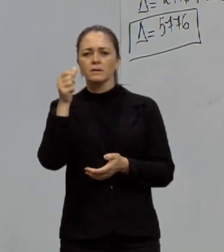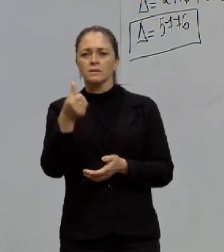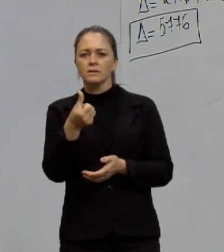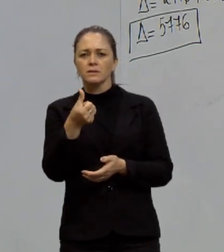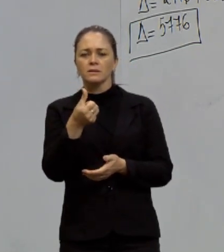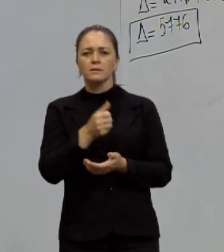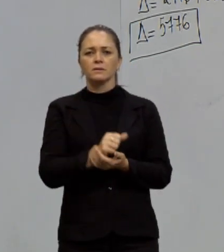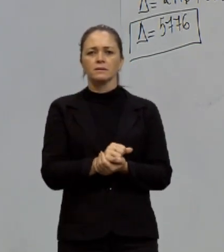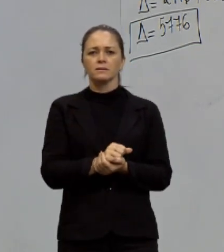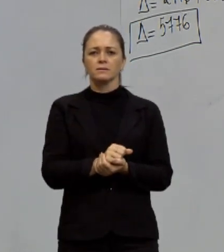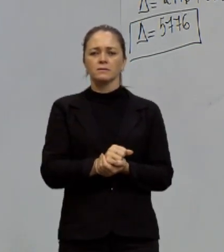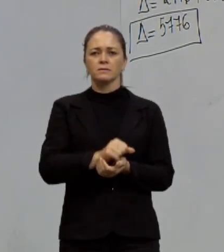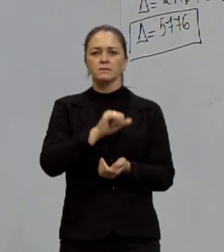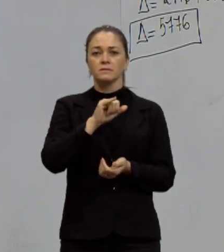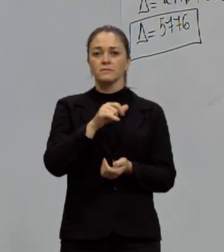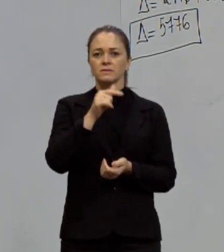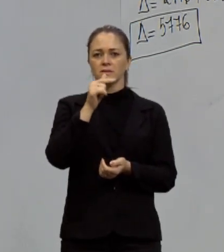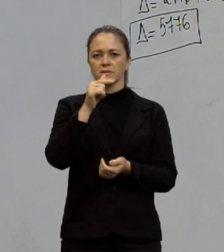fosse 70